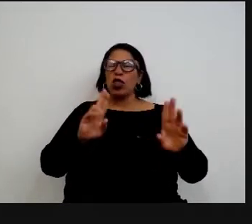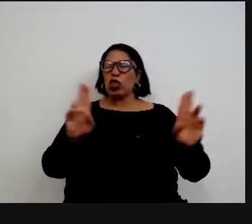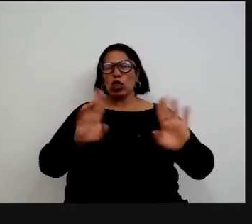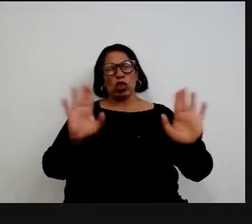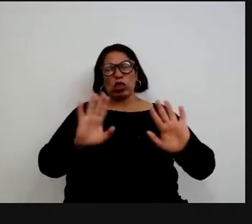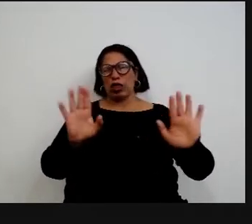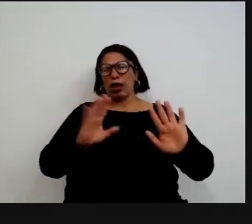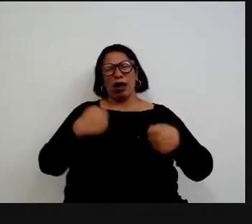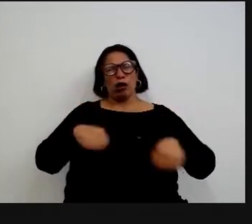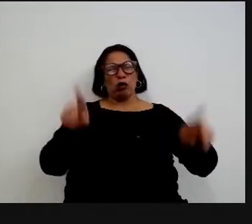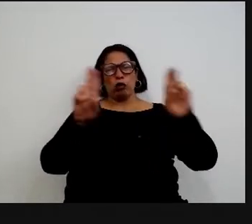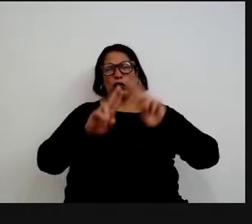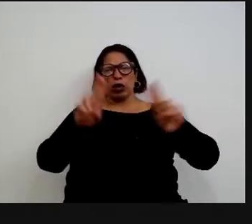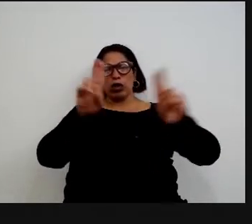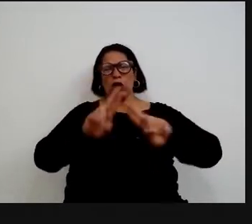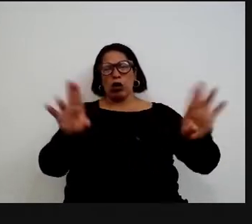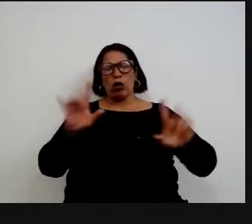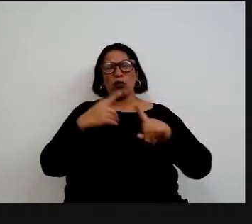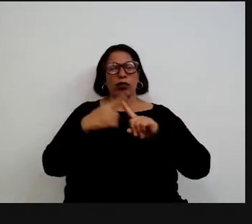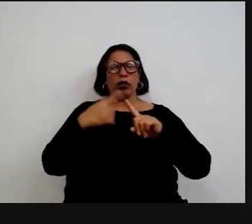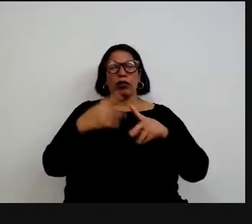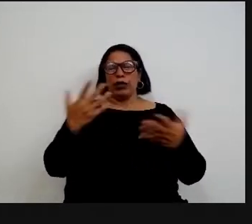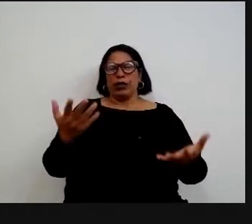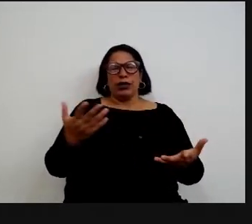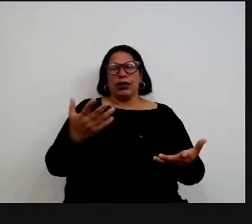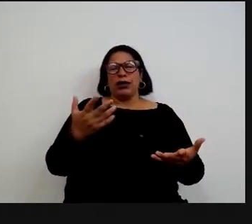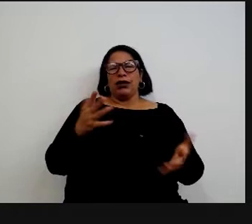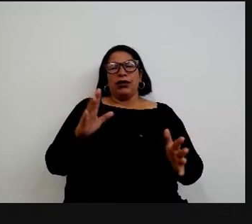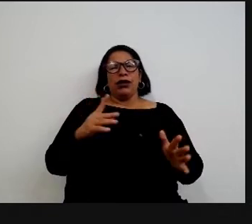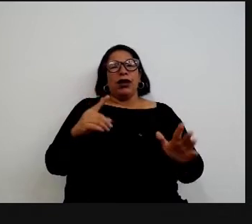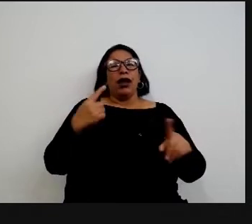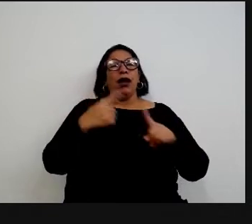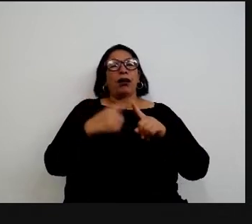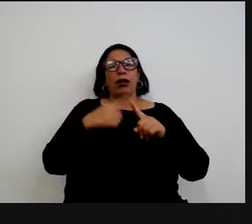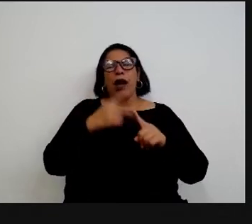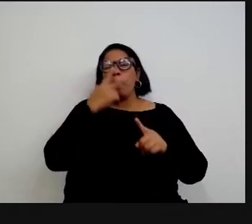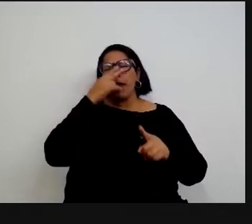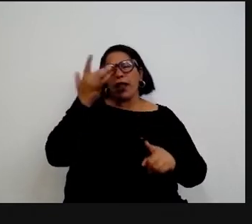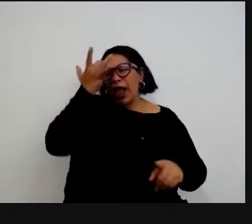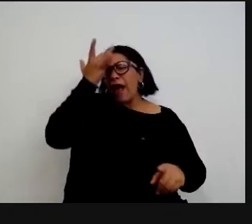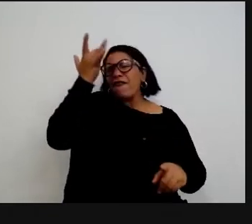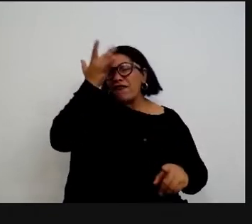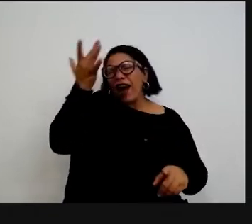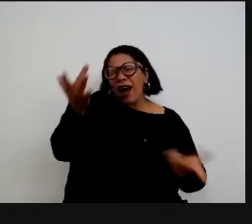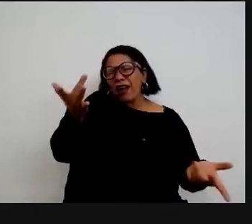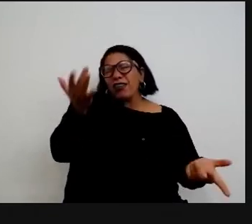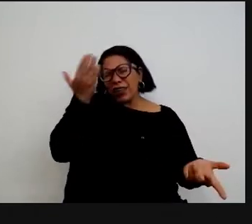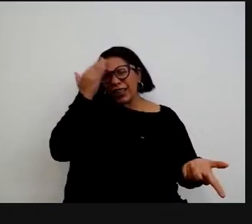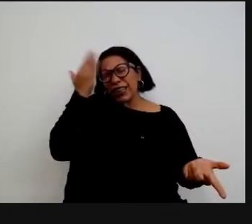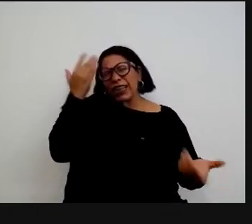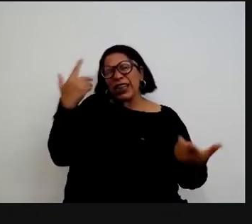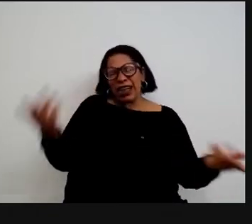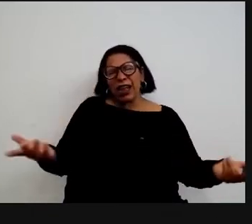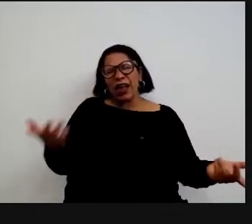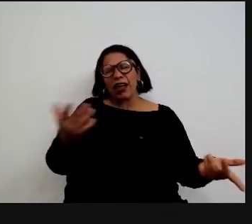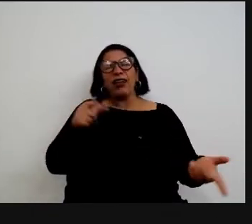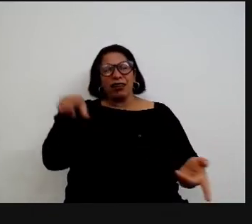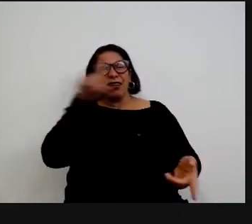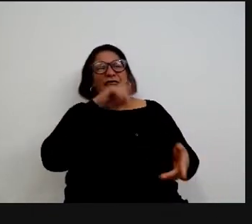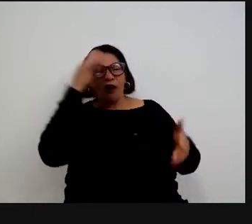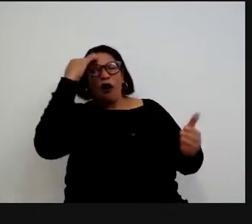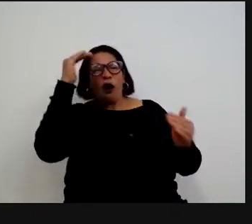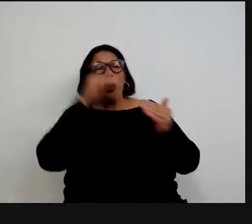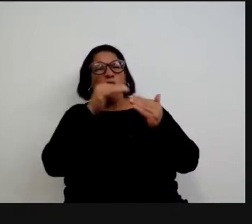nome, não, tal, mas, assim, eu acho que é meio fácil da gente entender, né? Né,